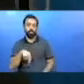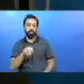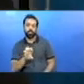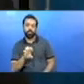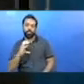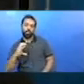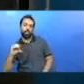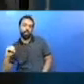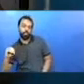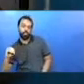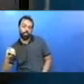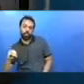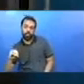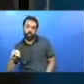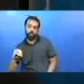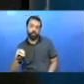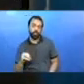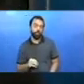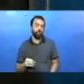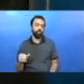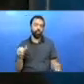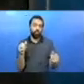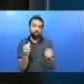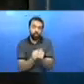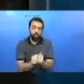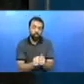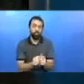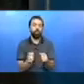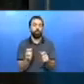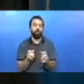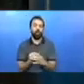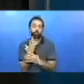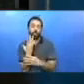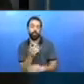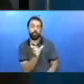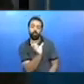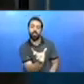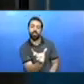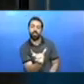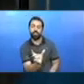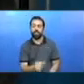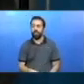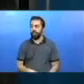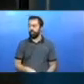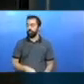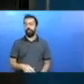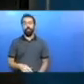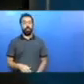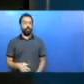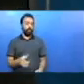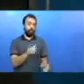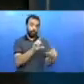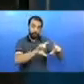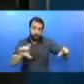Boneco. Vocês viram que as partes, quando juntas, elas formam a palavra? Ótimo, não é? Vamos ler, então, olhem, esta é a nossa